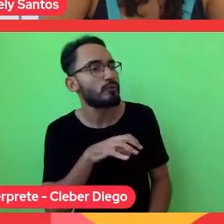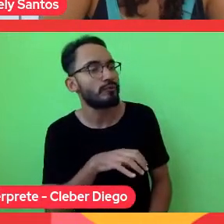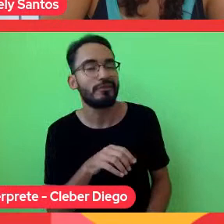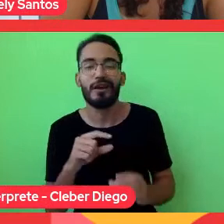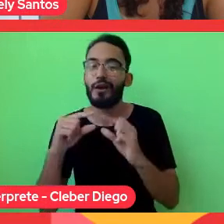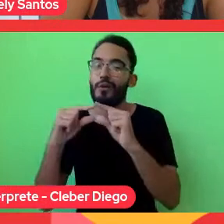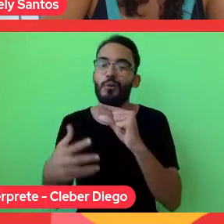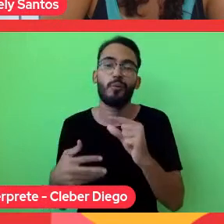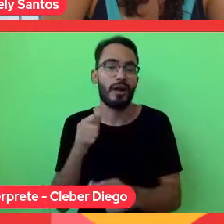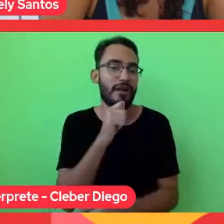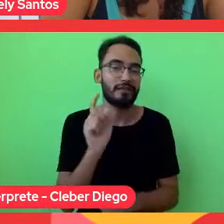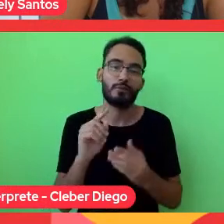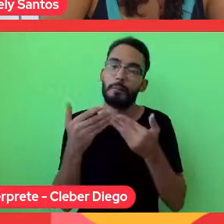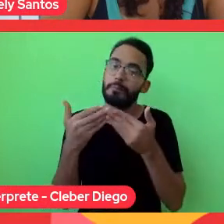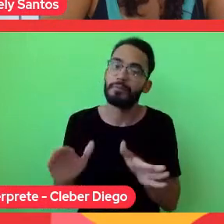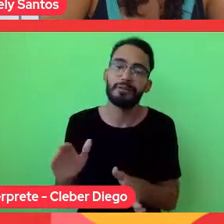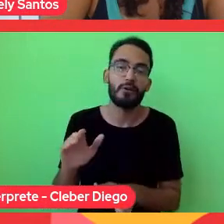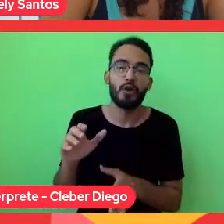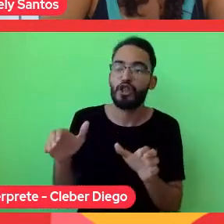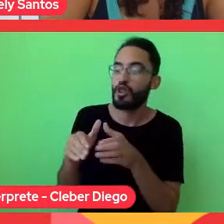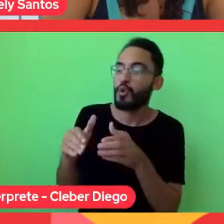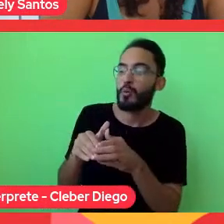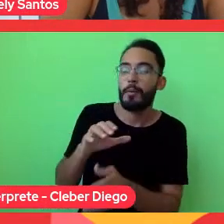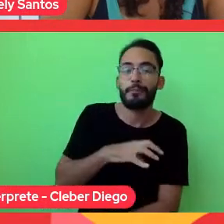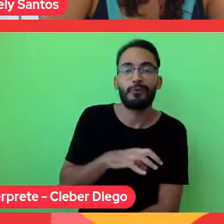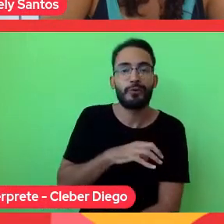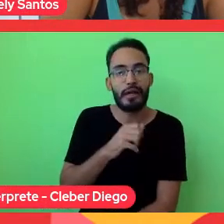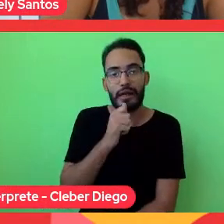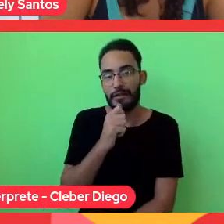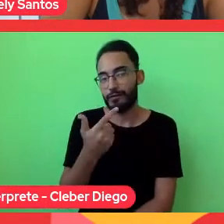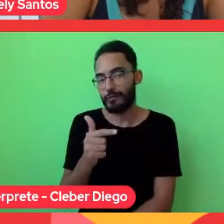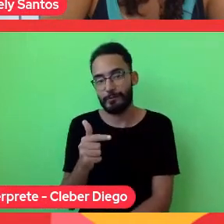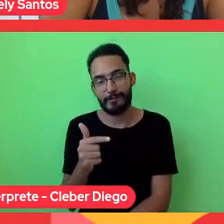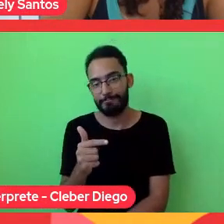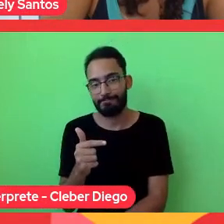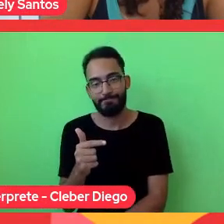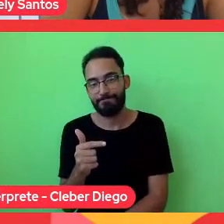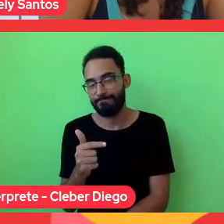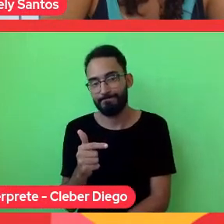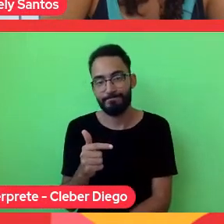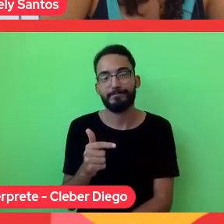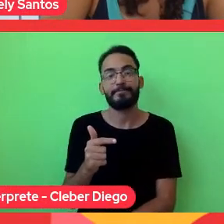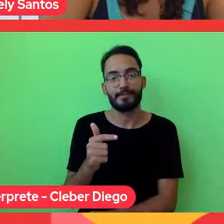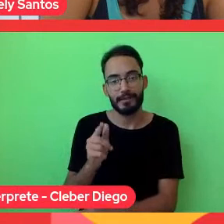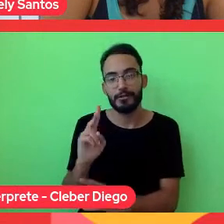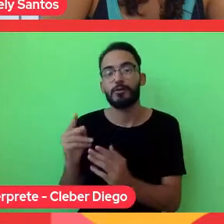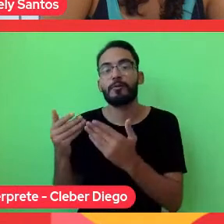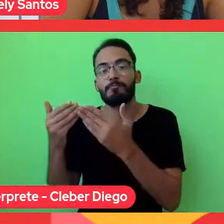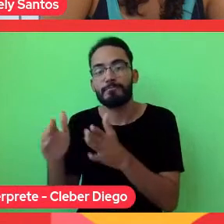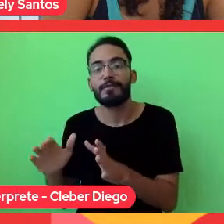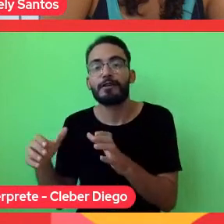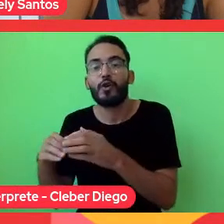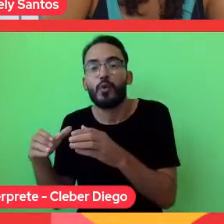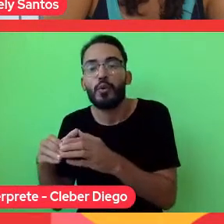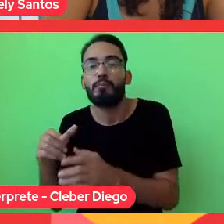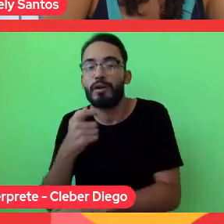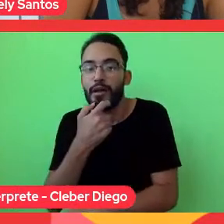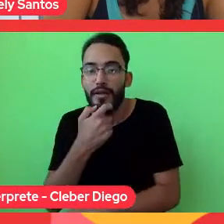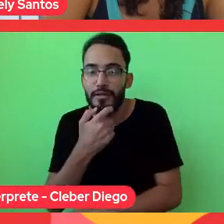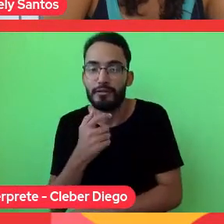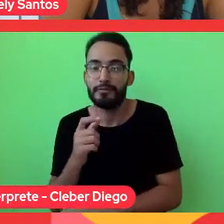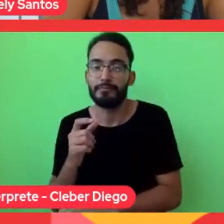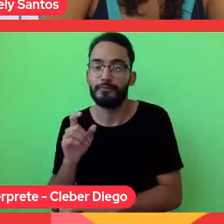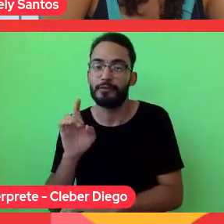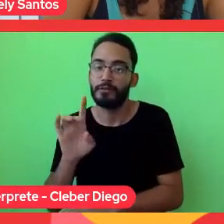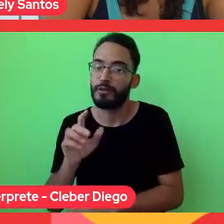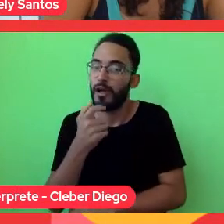ainda turmas em português. Não abriu. Então, eles fazem, eles somente fazem as sessões